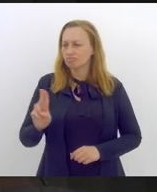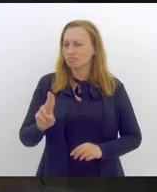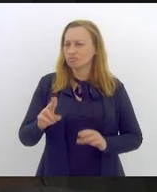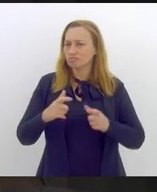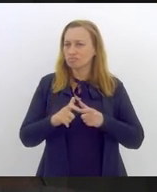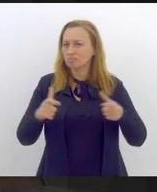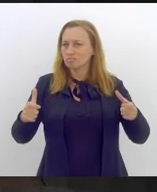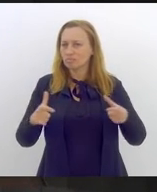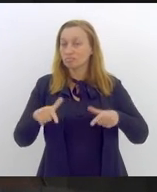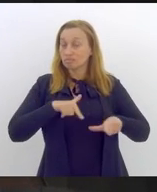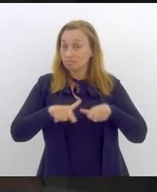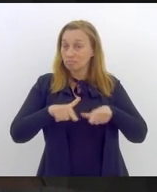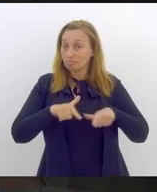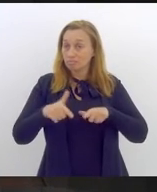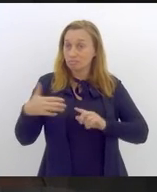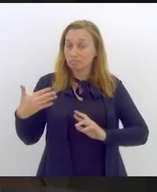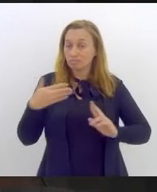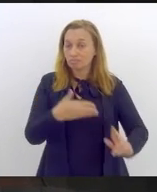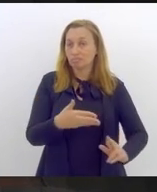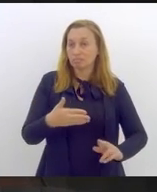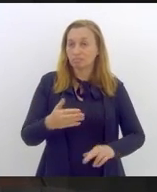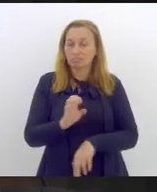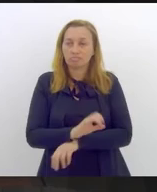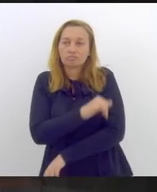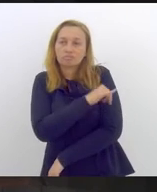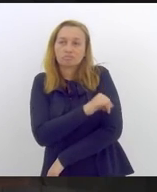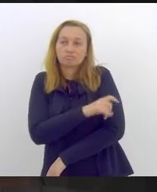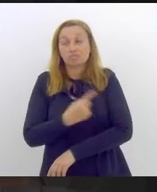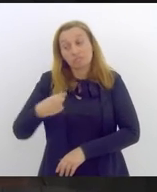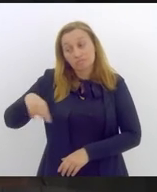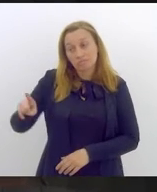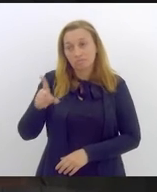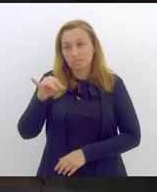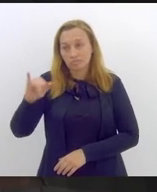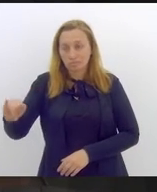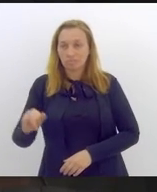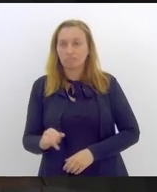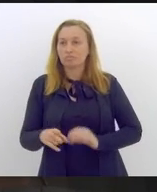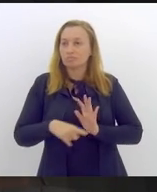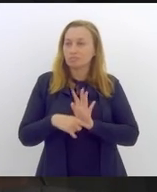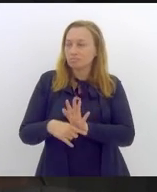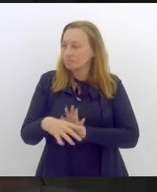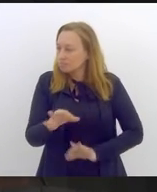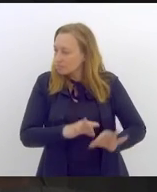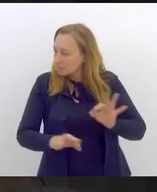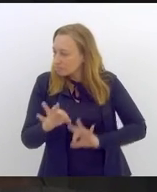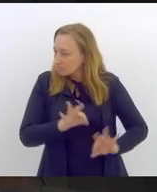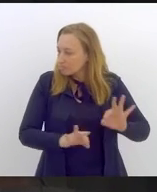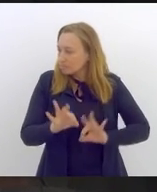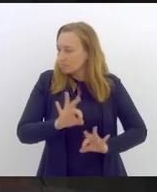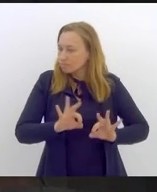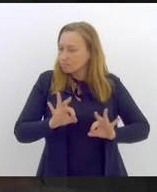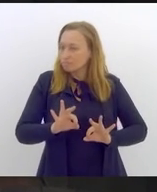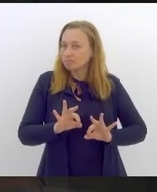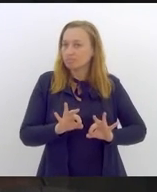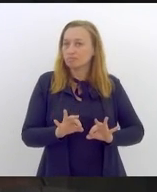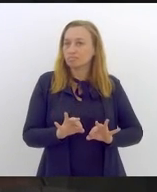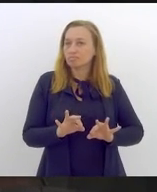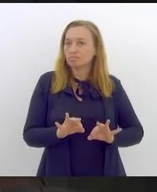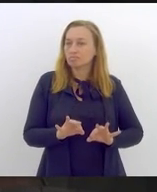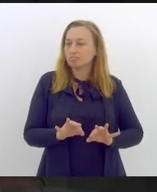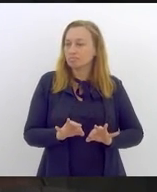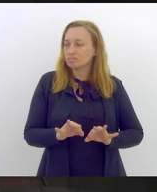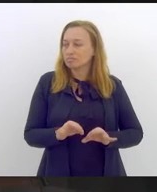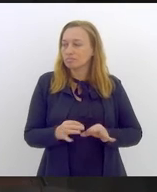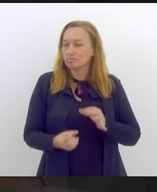do trabalhismo crítico do Rio de Janeiro e o Darci tava por lá ajudando a organizar ajudando a formular para estar ajudando também